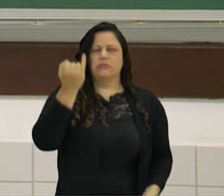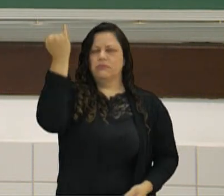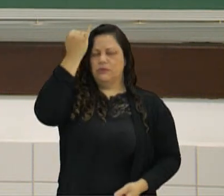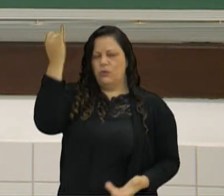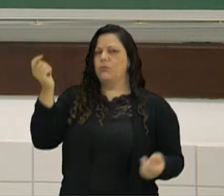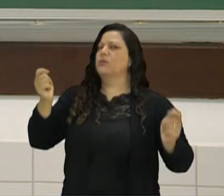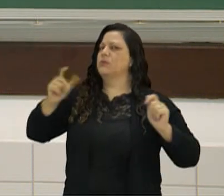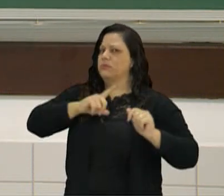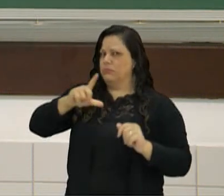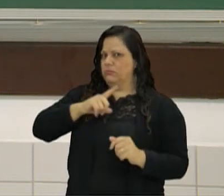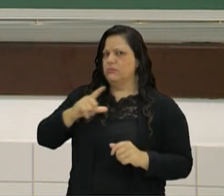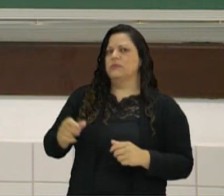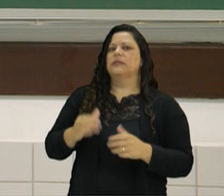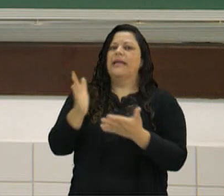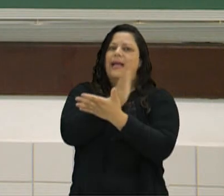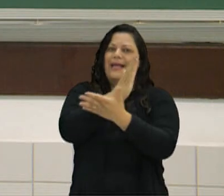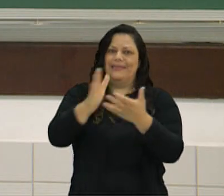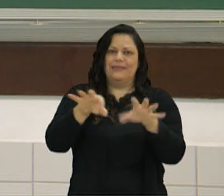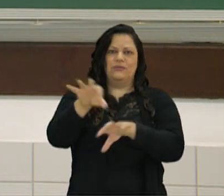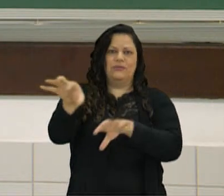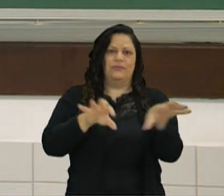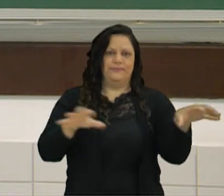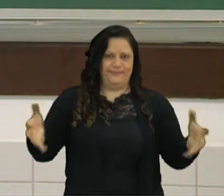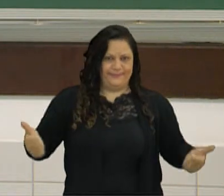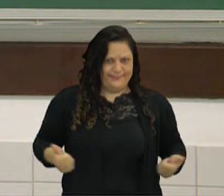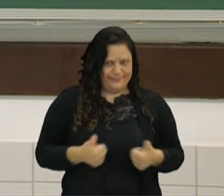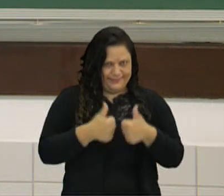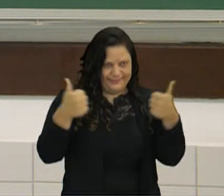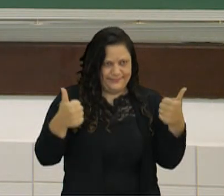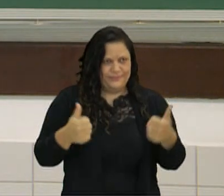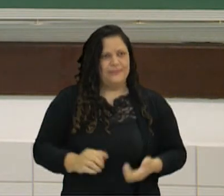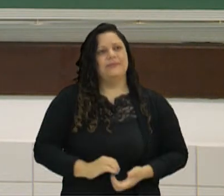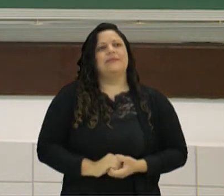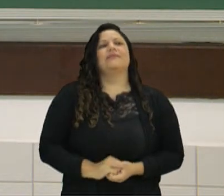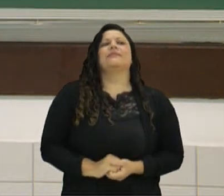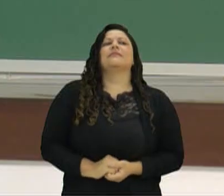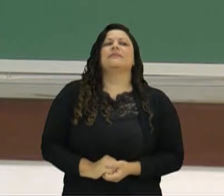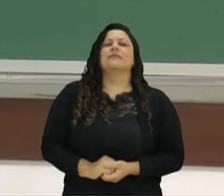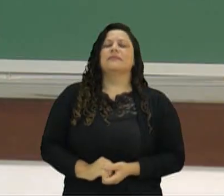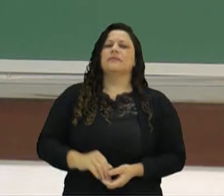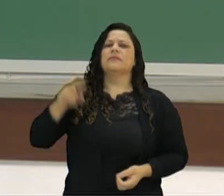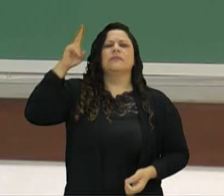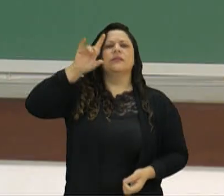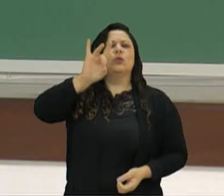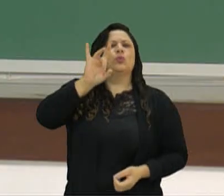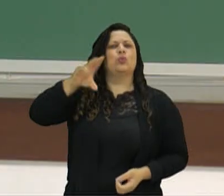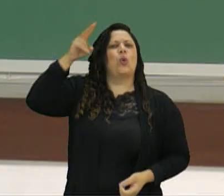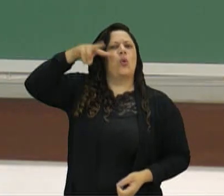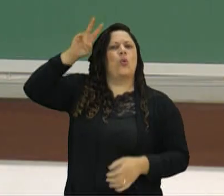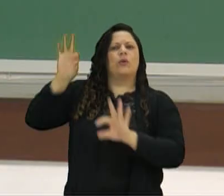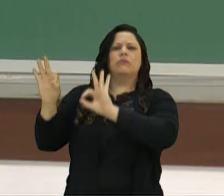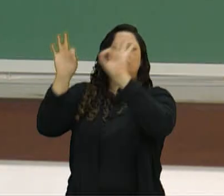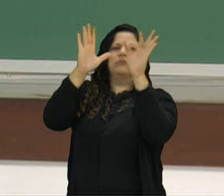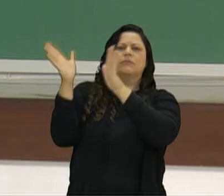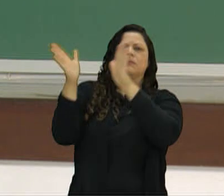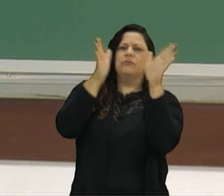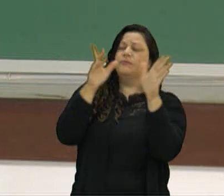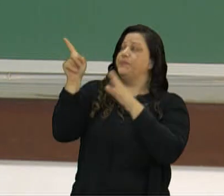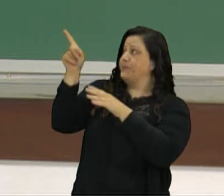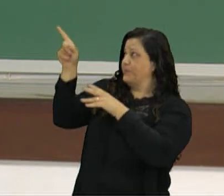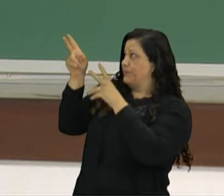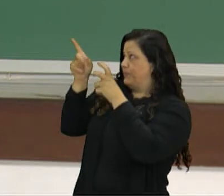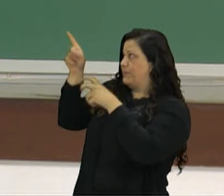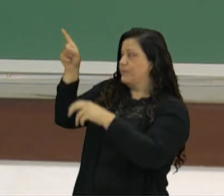haja essa divisão de poderes. Aqui a gente vai ver, então, só um lembrete, né, sobre o que o professor